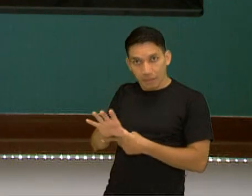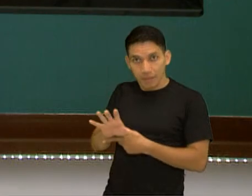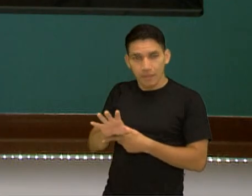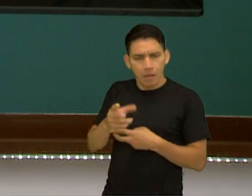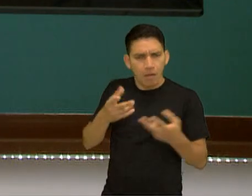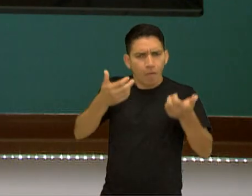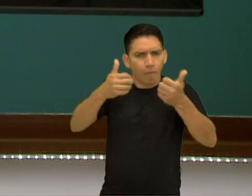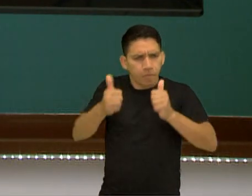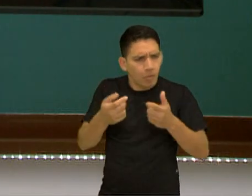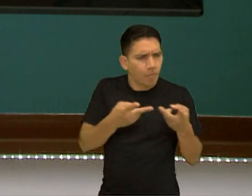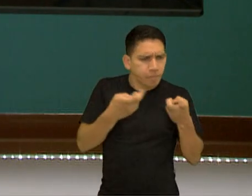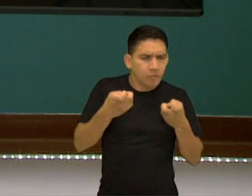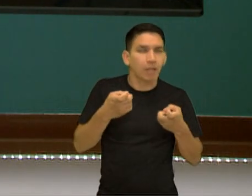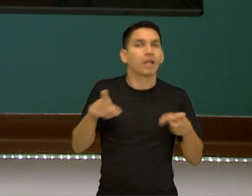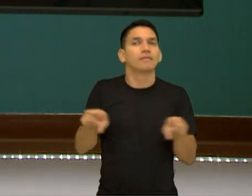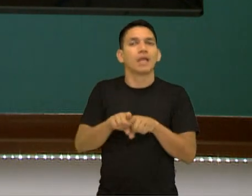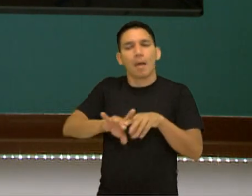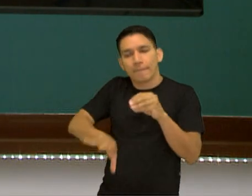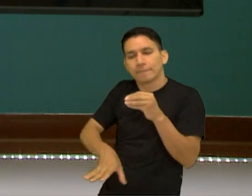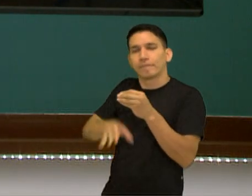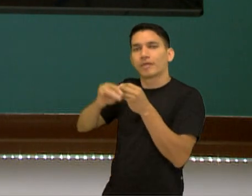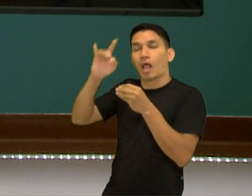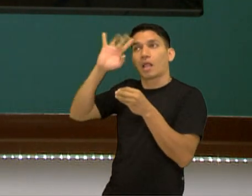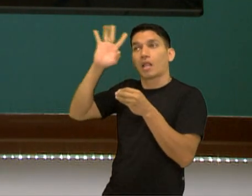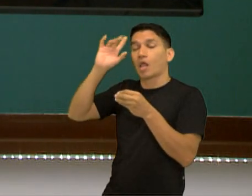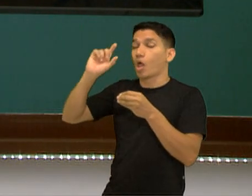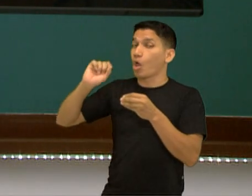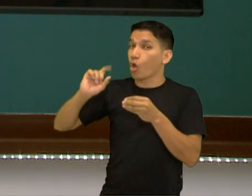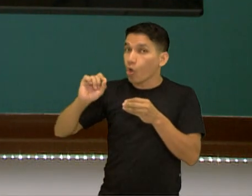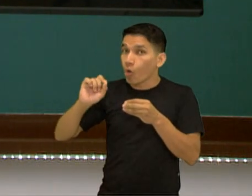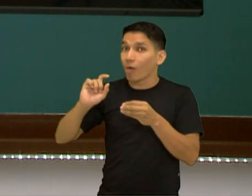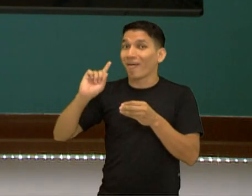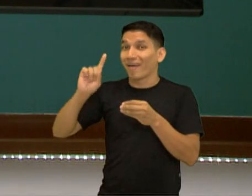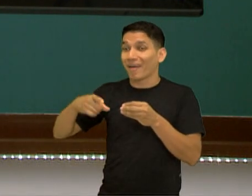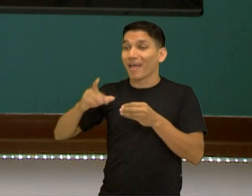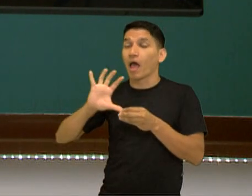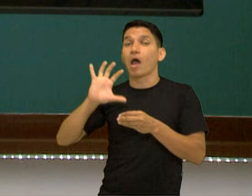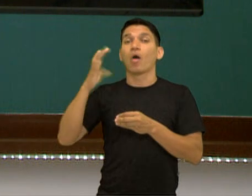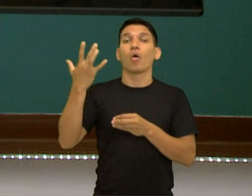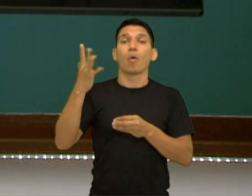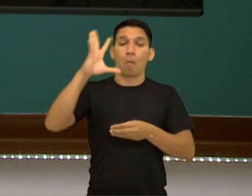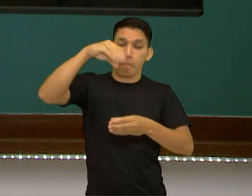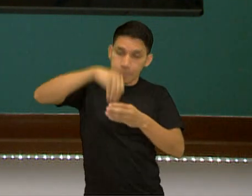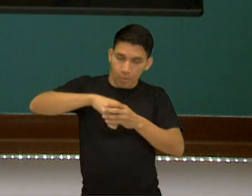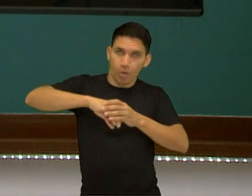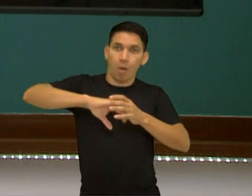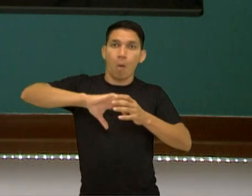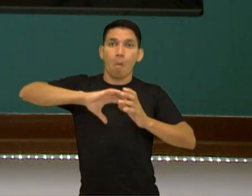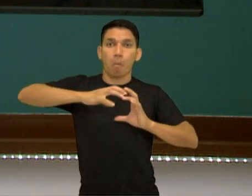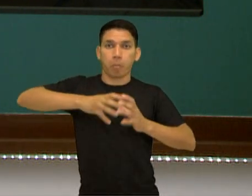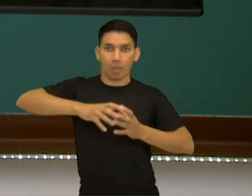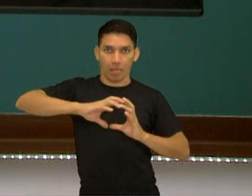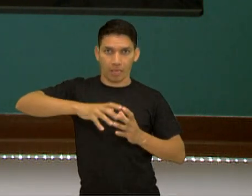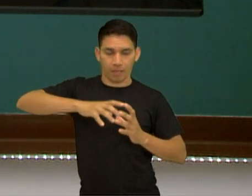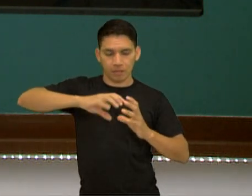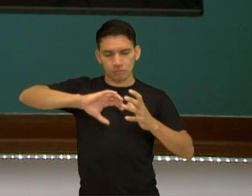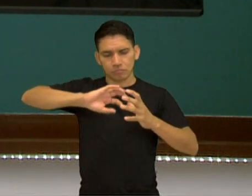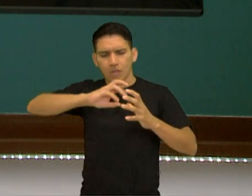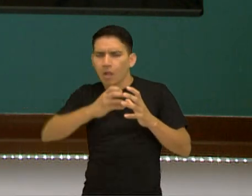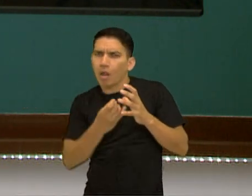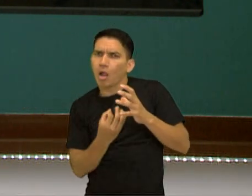ele agregou à sua teoria os fenômenos que ocorrem no interior do planeta. O fato